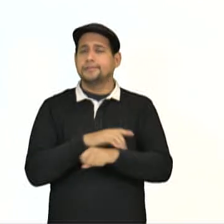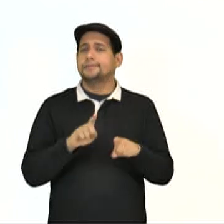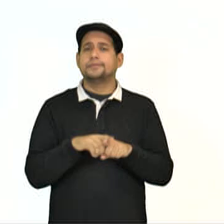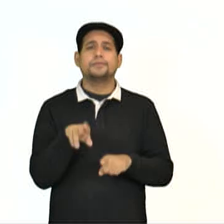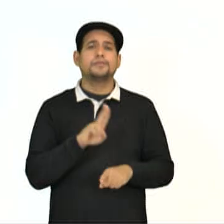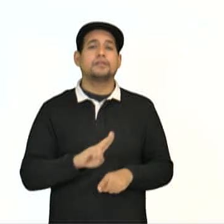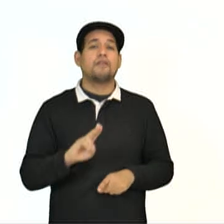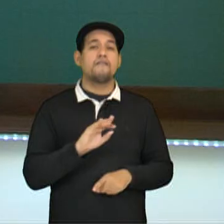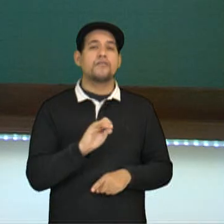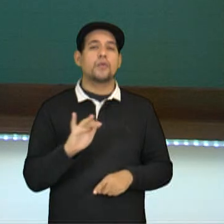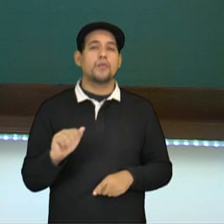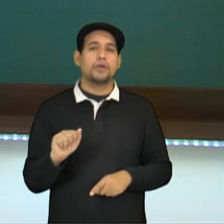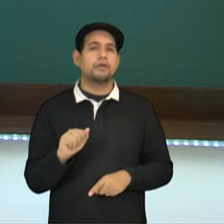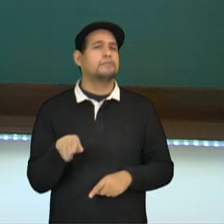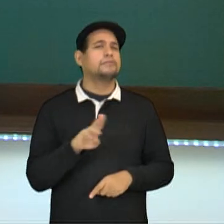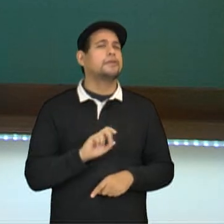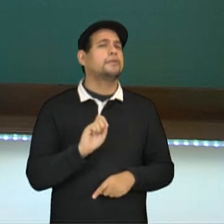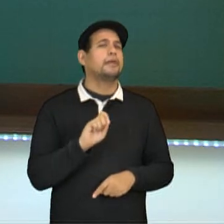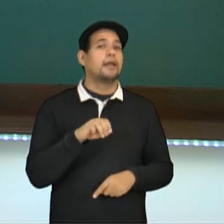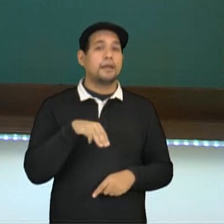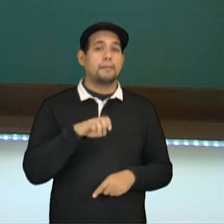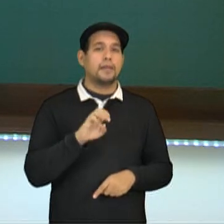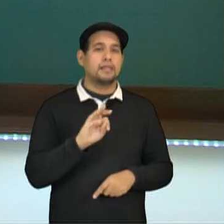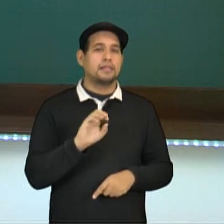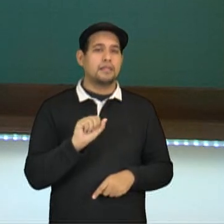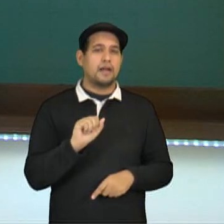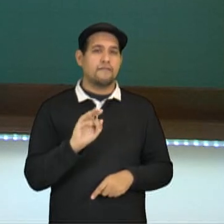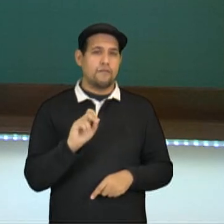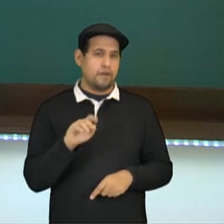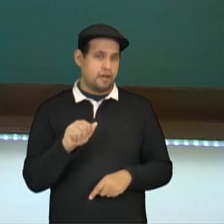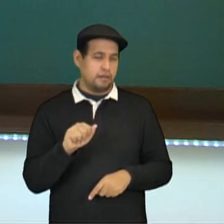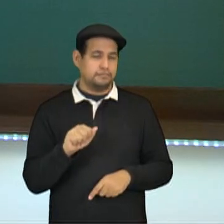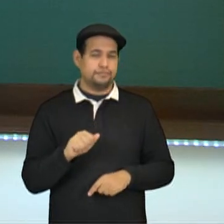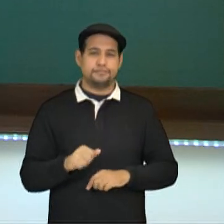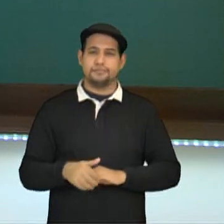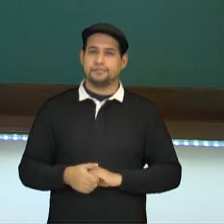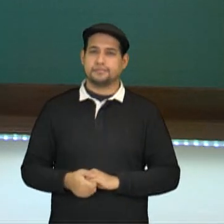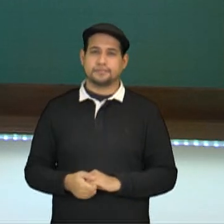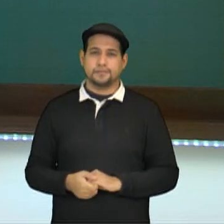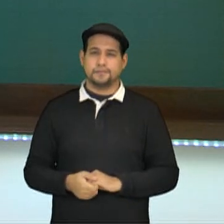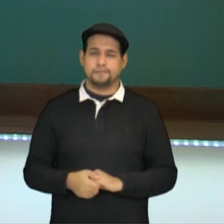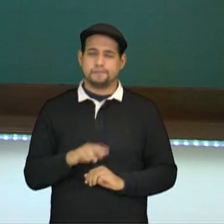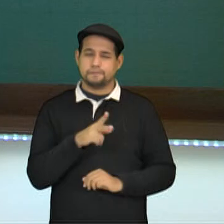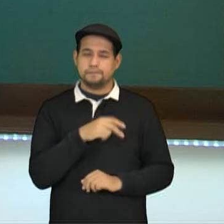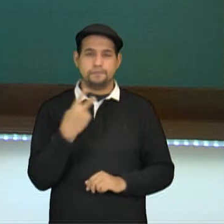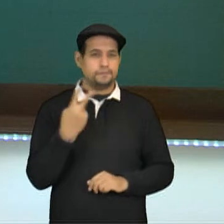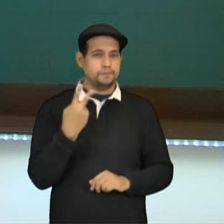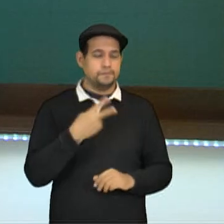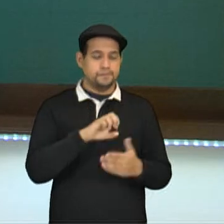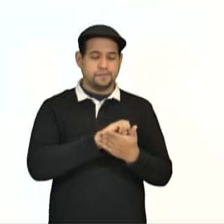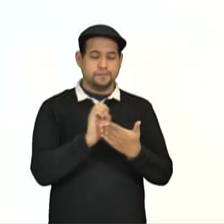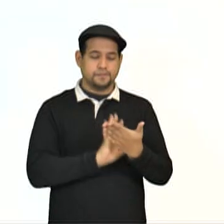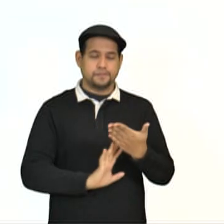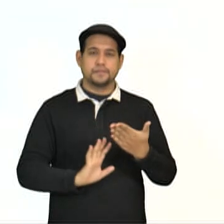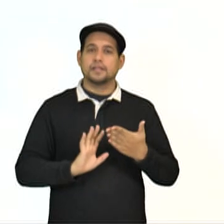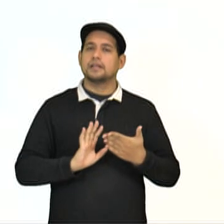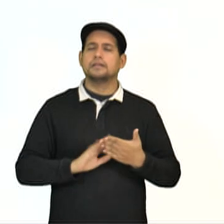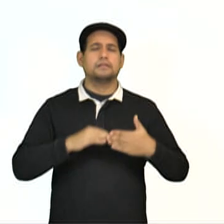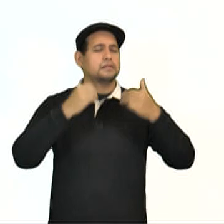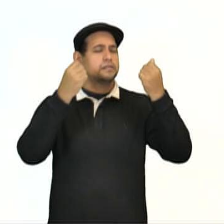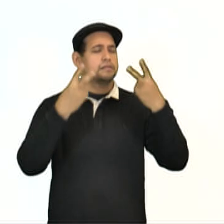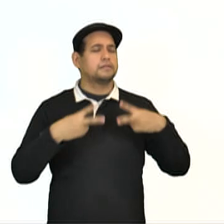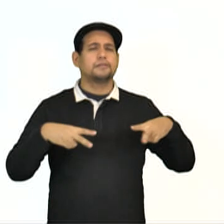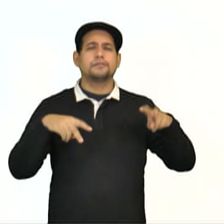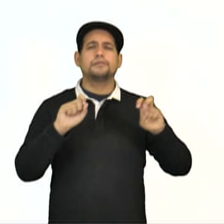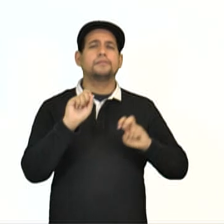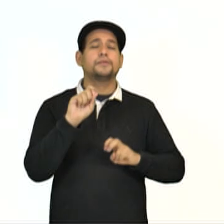figura de linguagem metáfora, a ausência é um estar em mim. Vamos para a segunda atividade? Falando agora